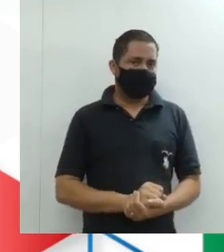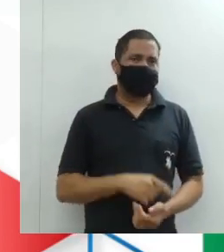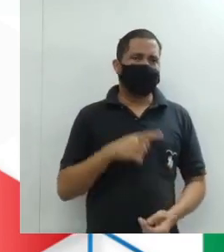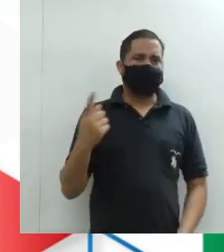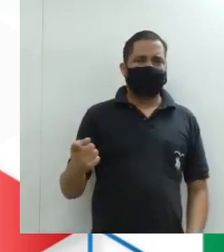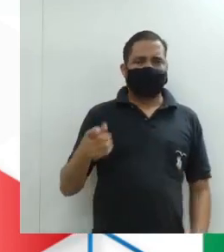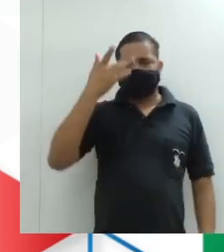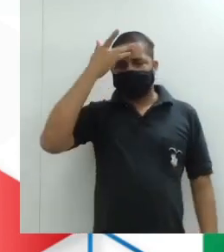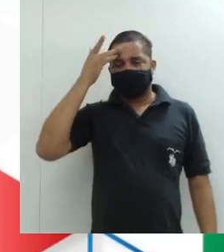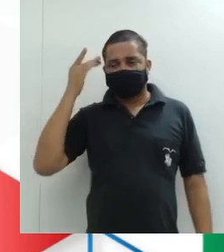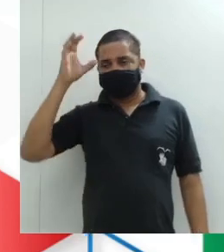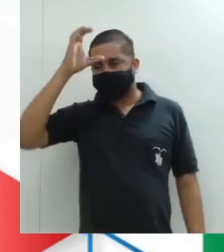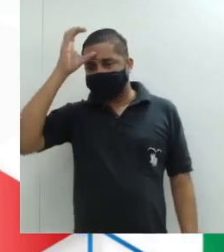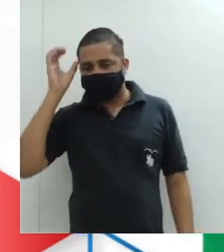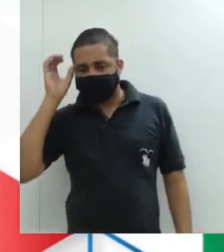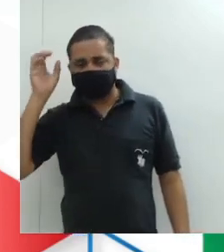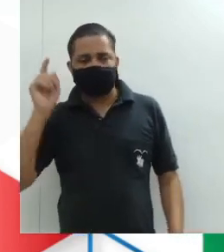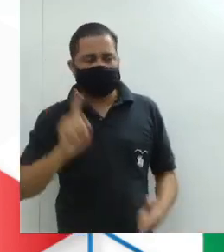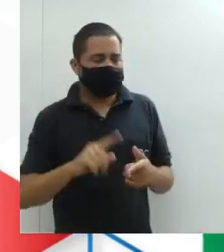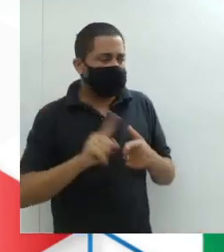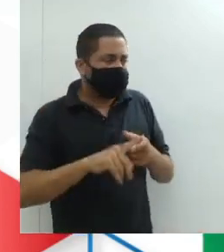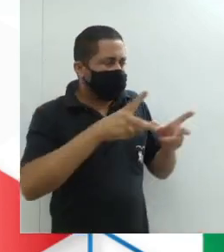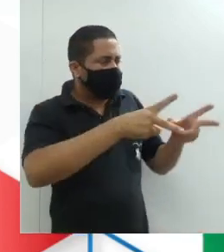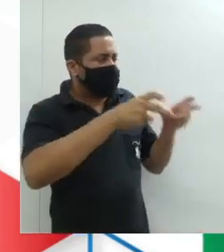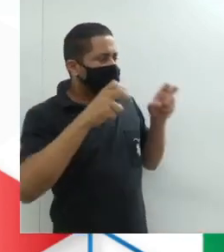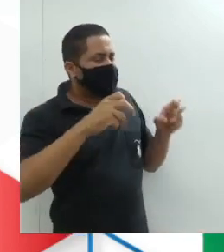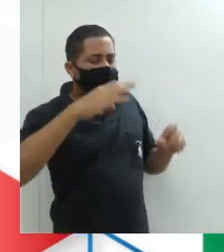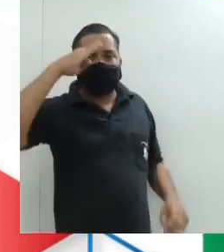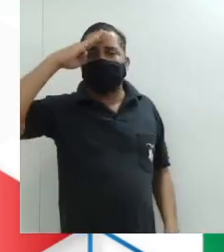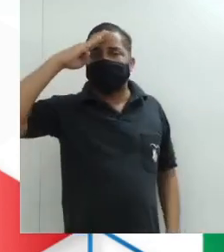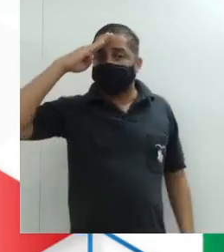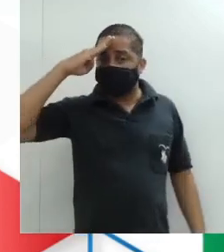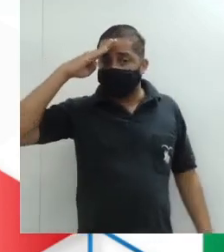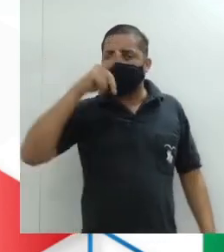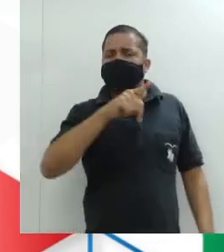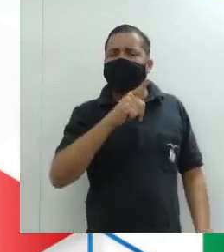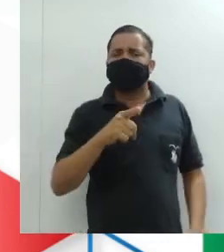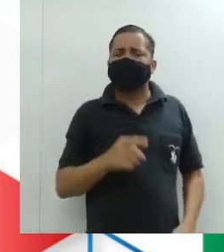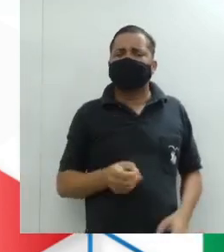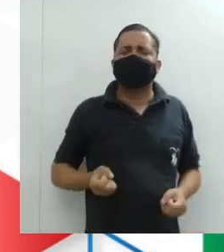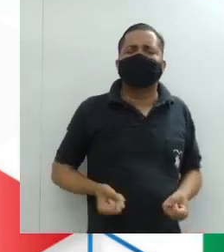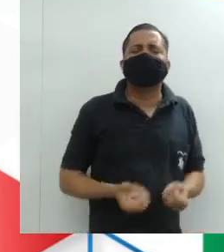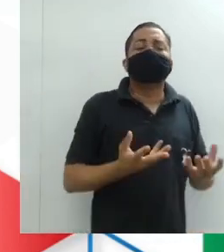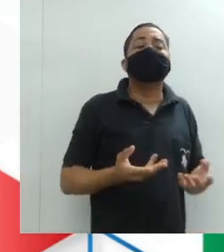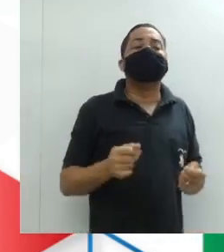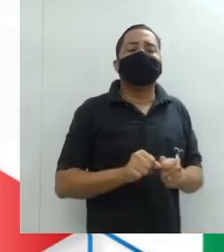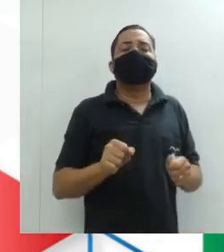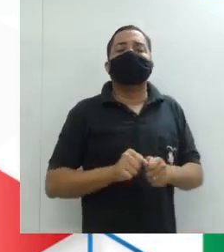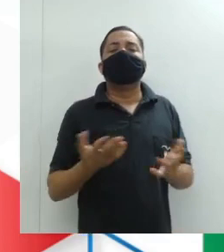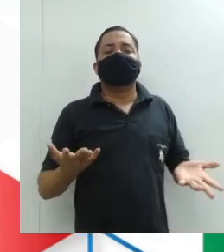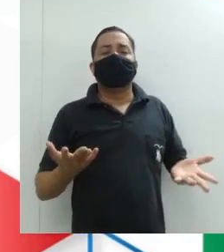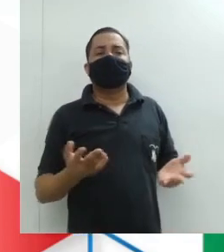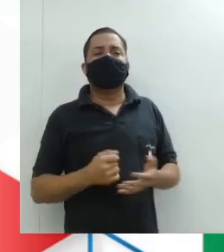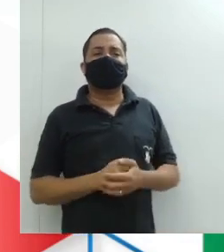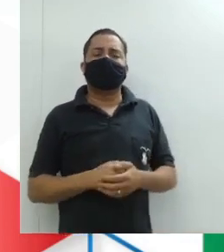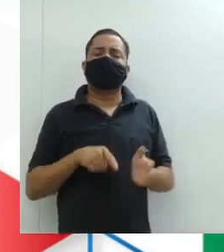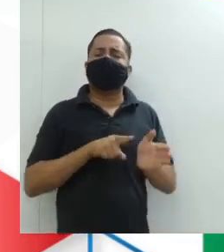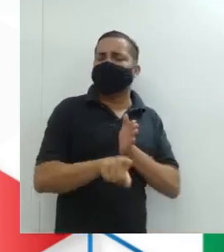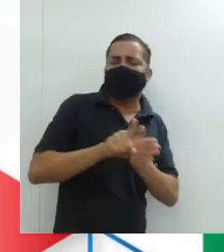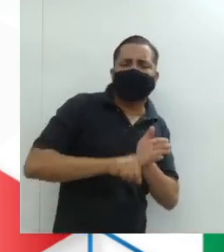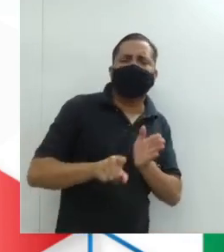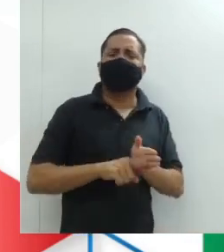civil que também vai observar o militar. O que é que ela sugere? Tome uma atitude filosófica,